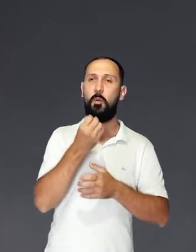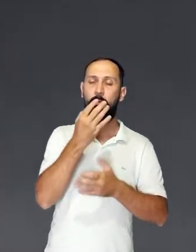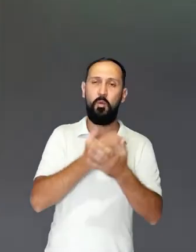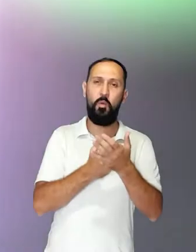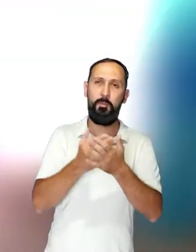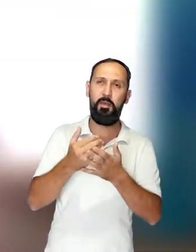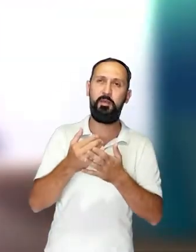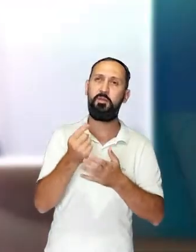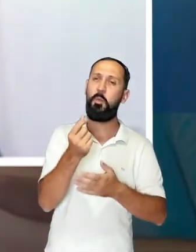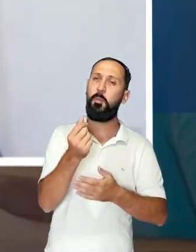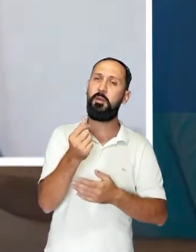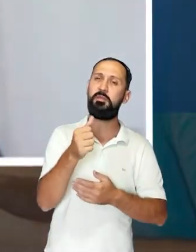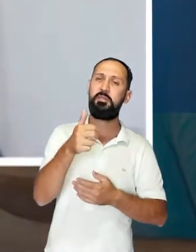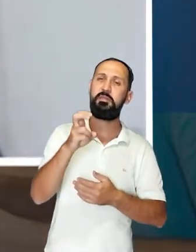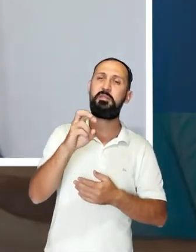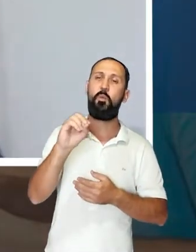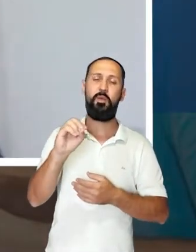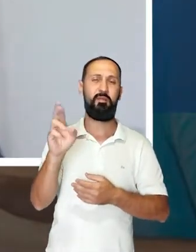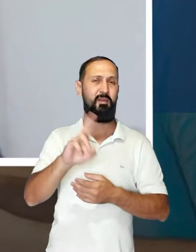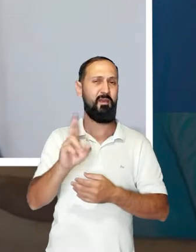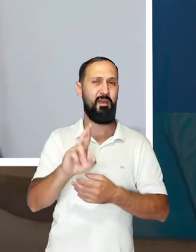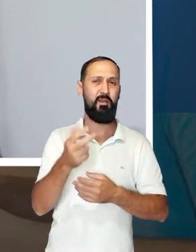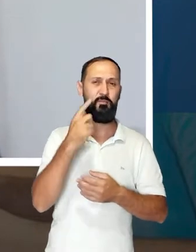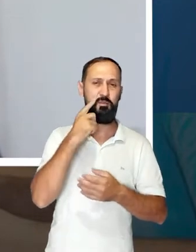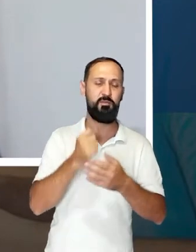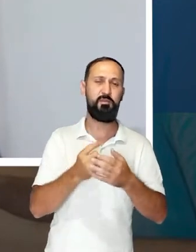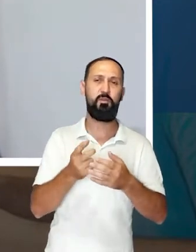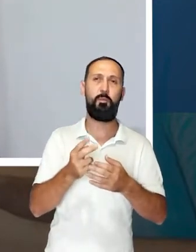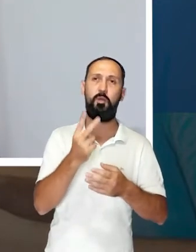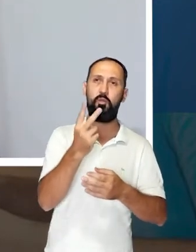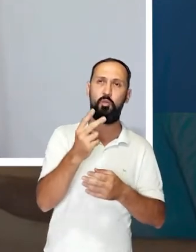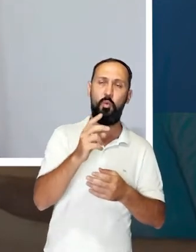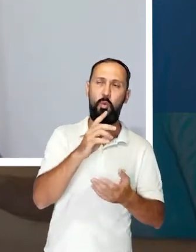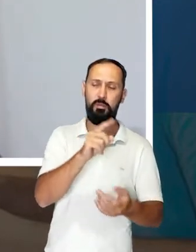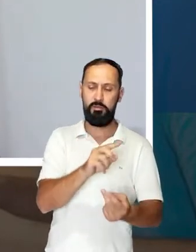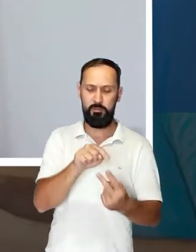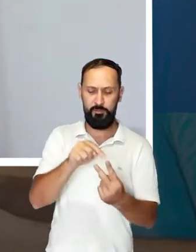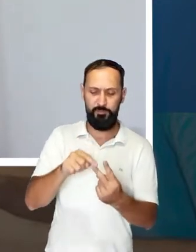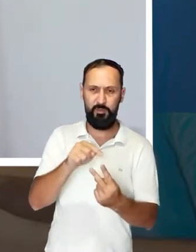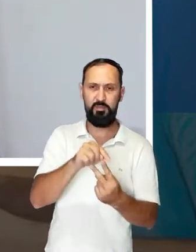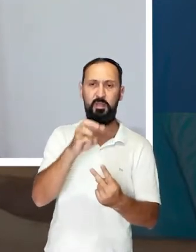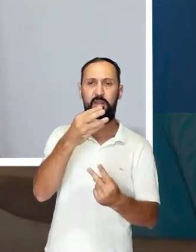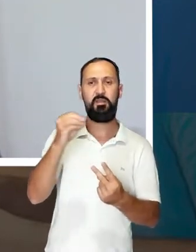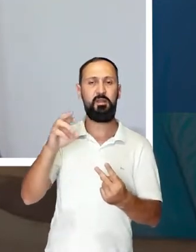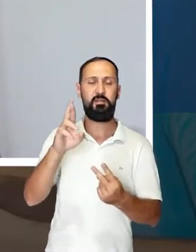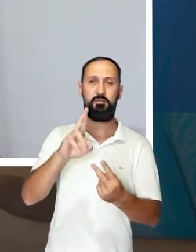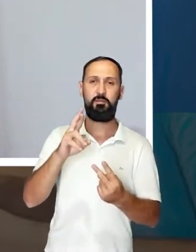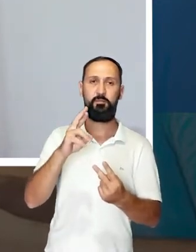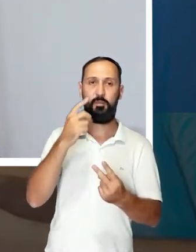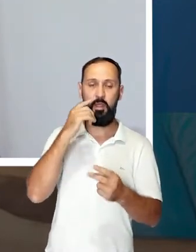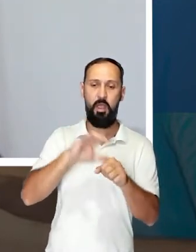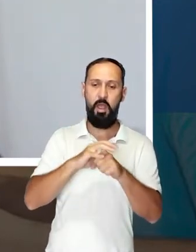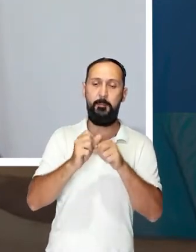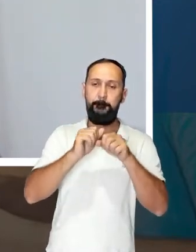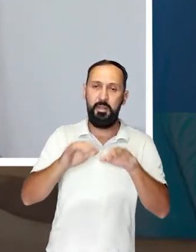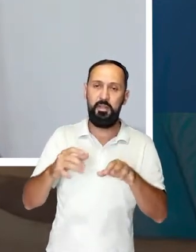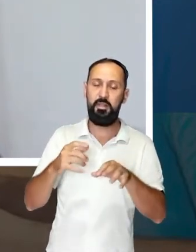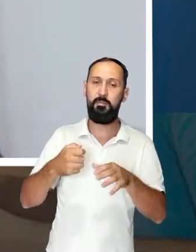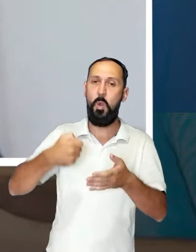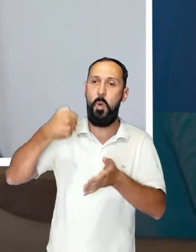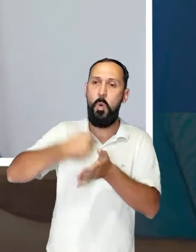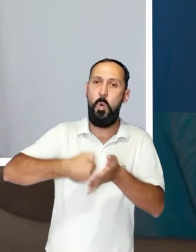Um bom vinho começa com R$150 e você tomar 2 vinhos, R$300. A pandemia